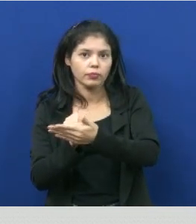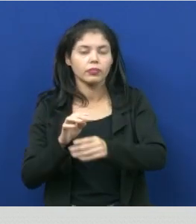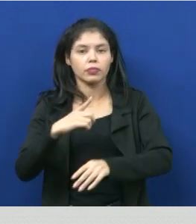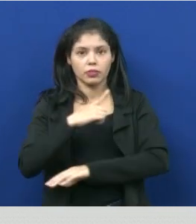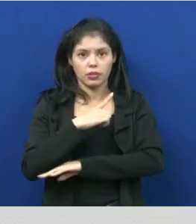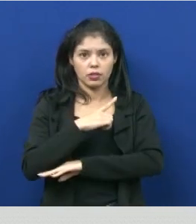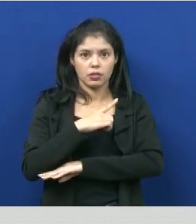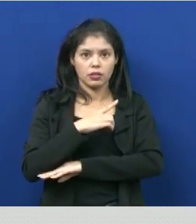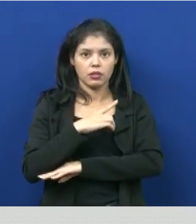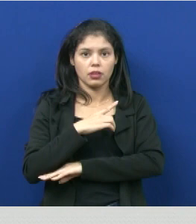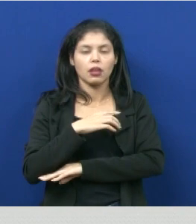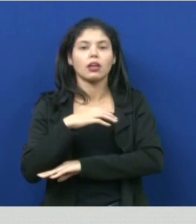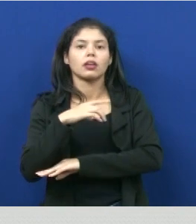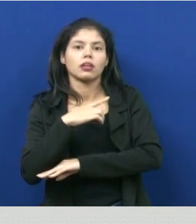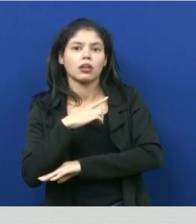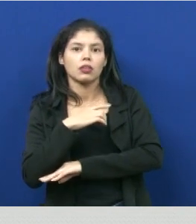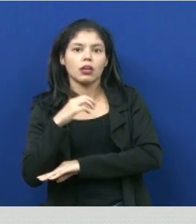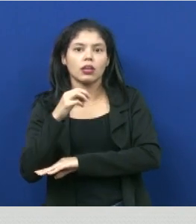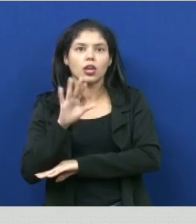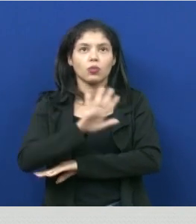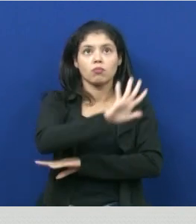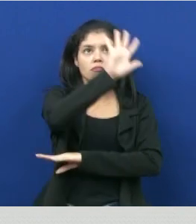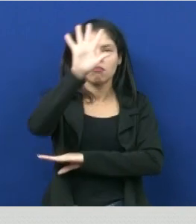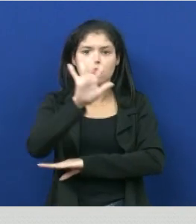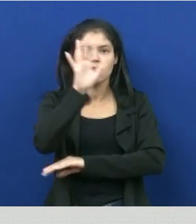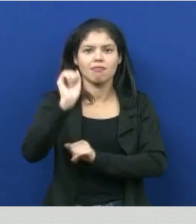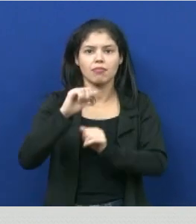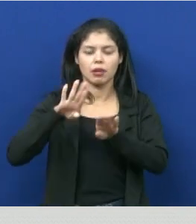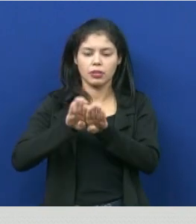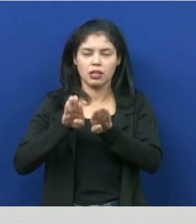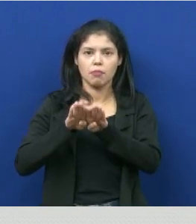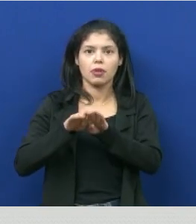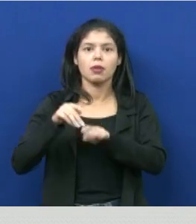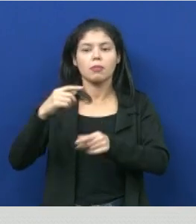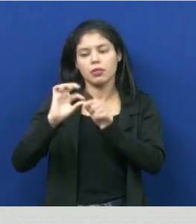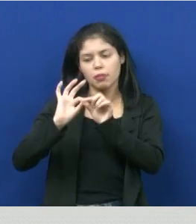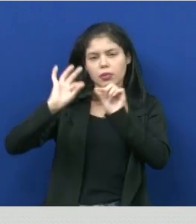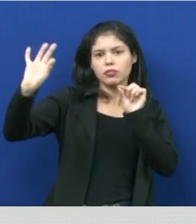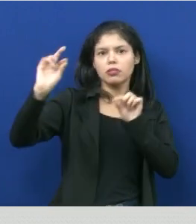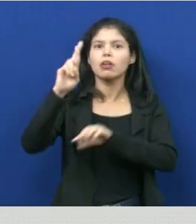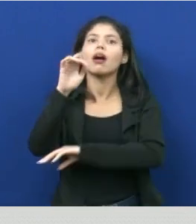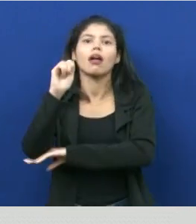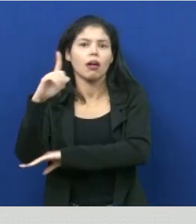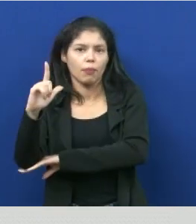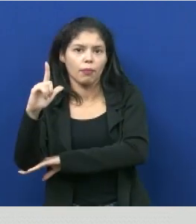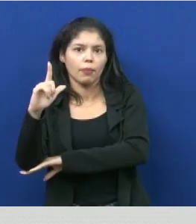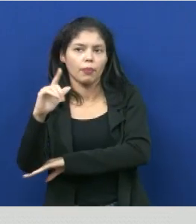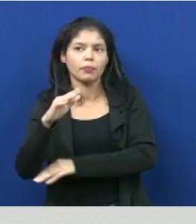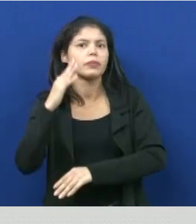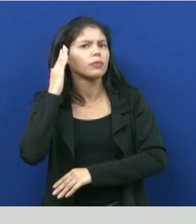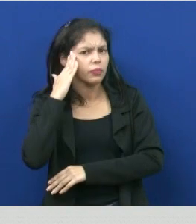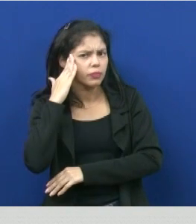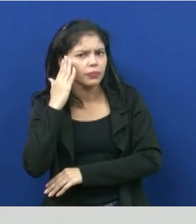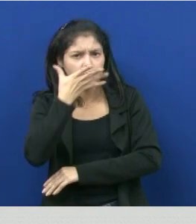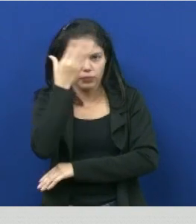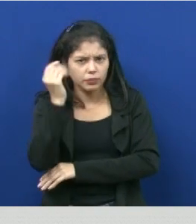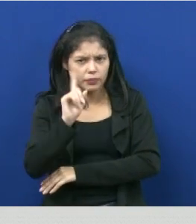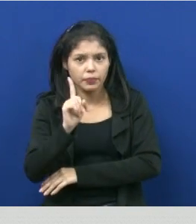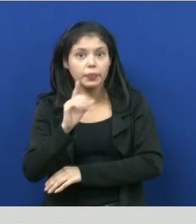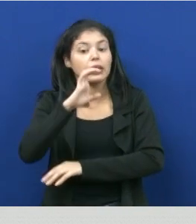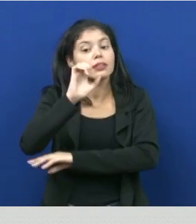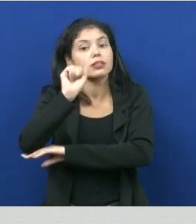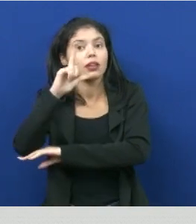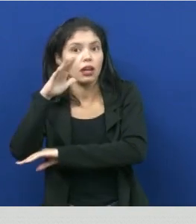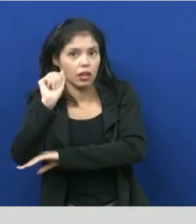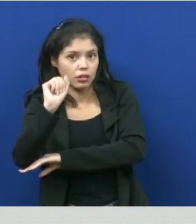razão entre a medida no mapa pela medida real. Não esqueça, veja bem,